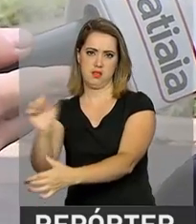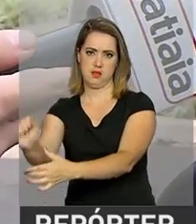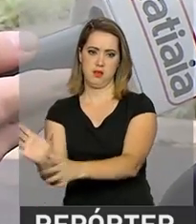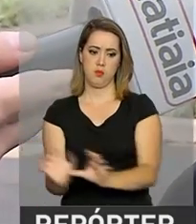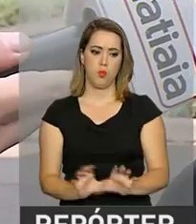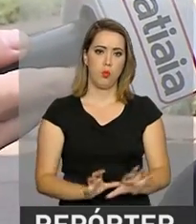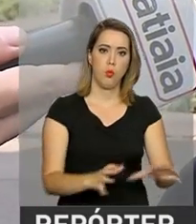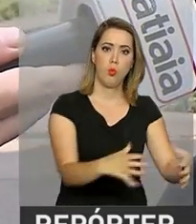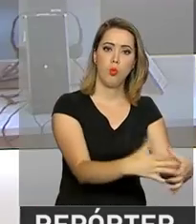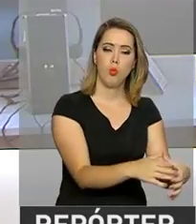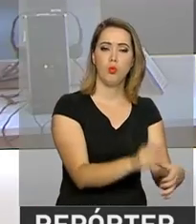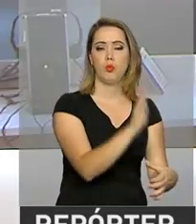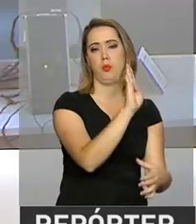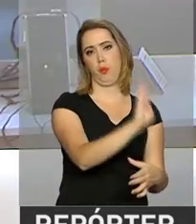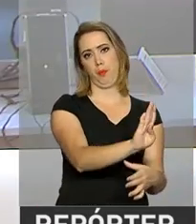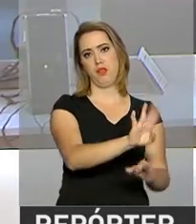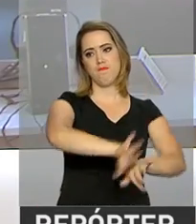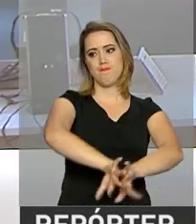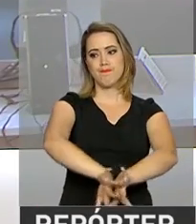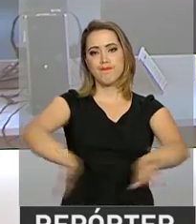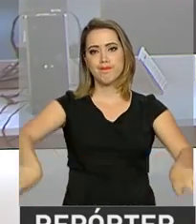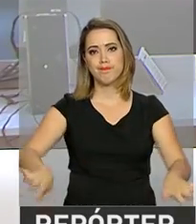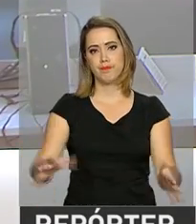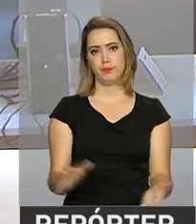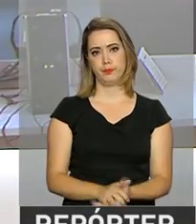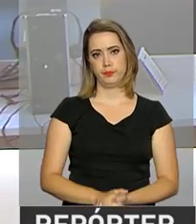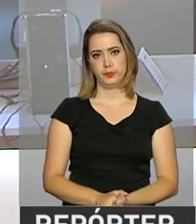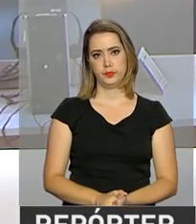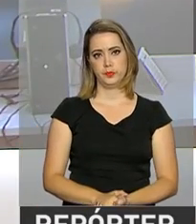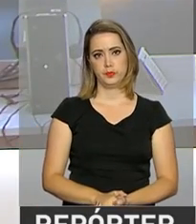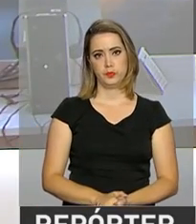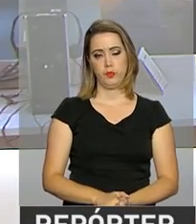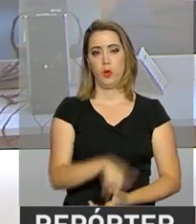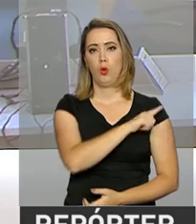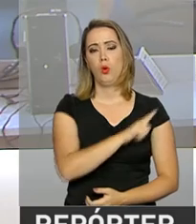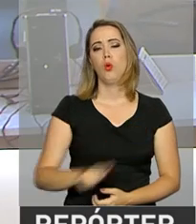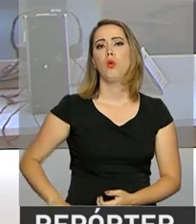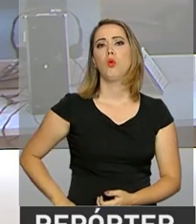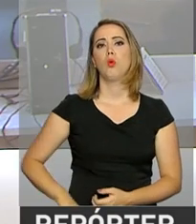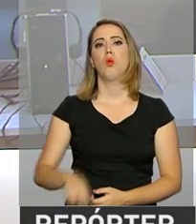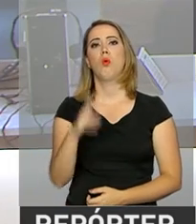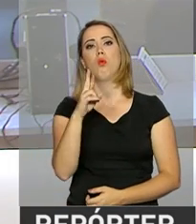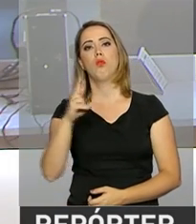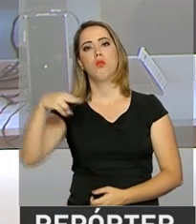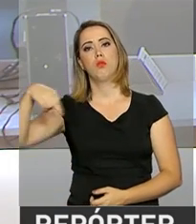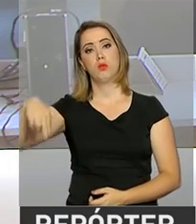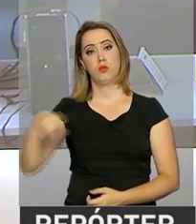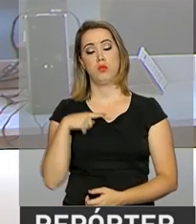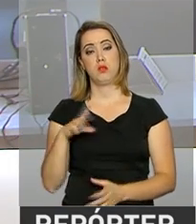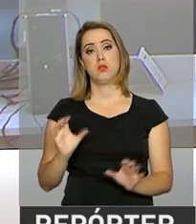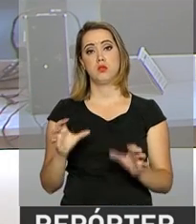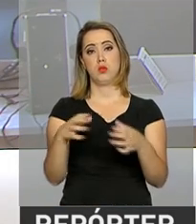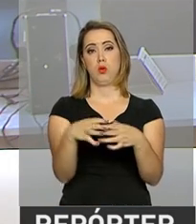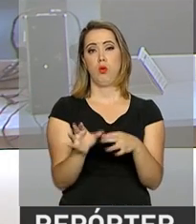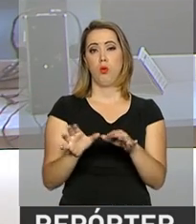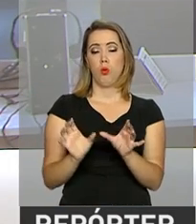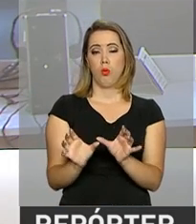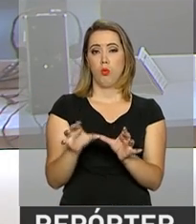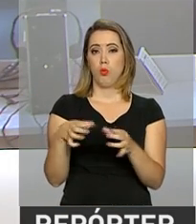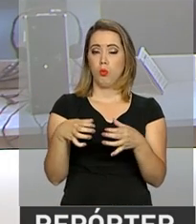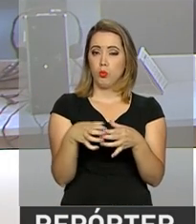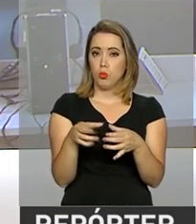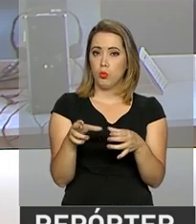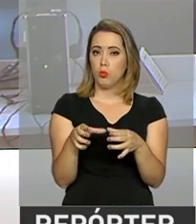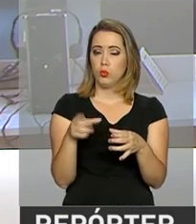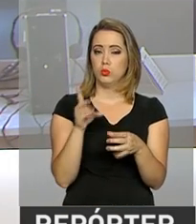facção b e o governador do Rio Grande do Norte que se encontrou inseparado com o ministro da Justiça disse que